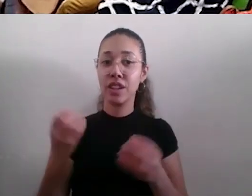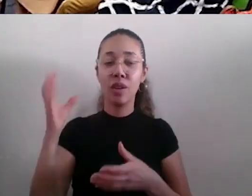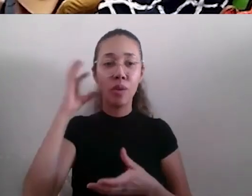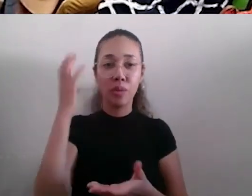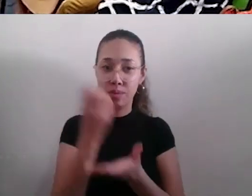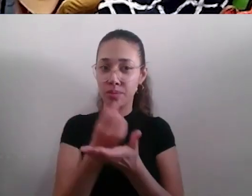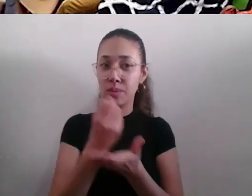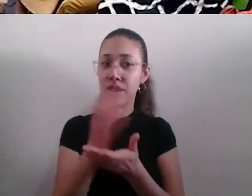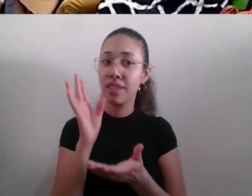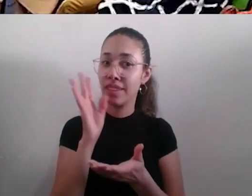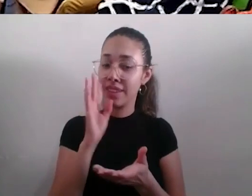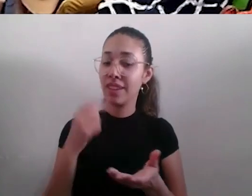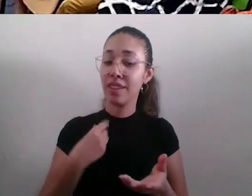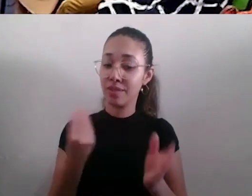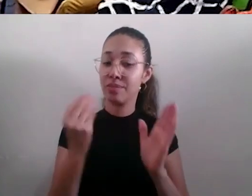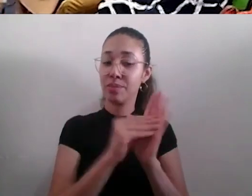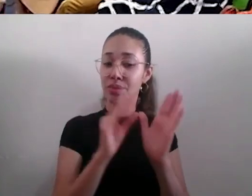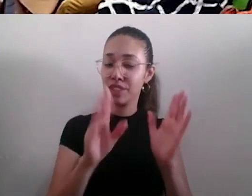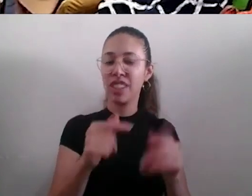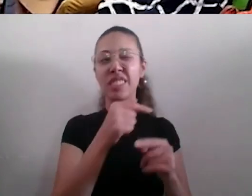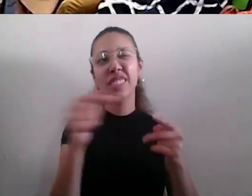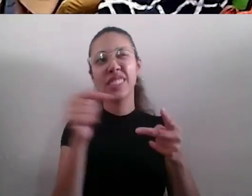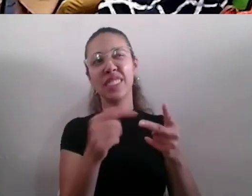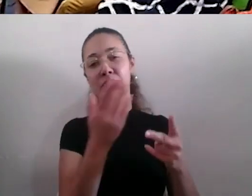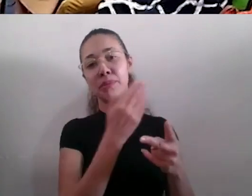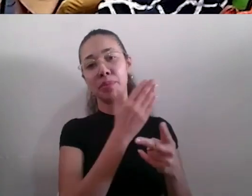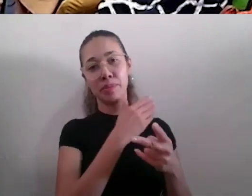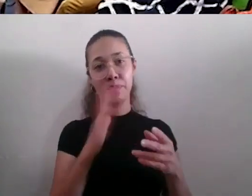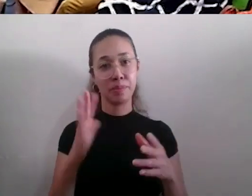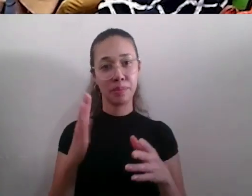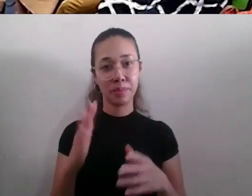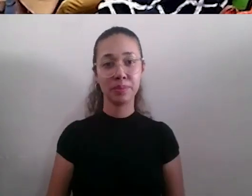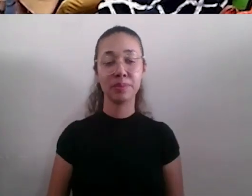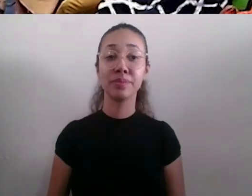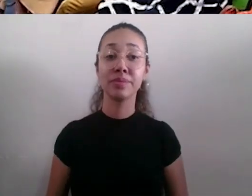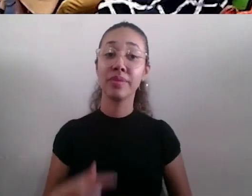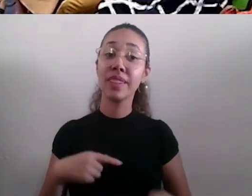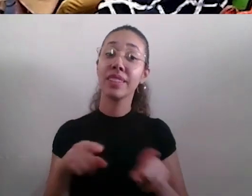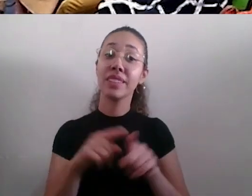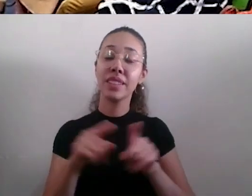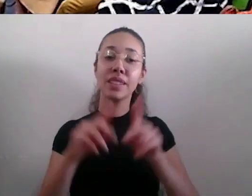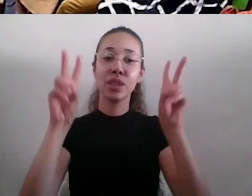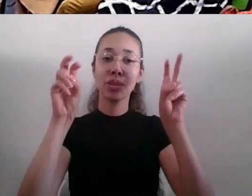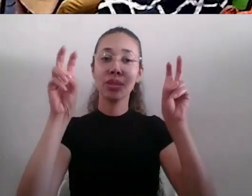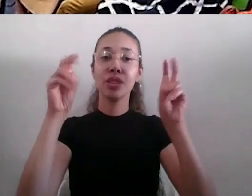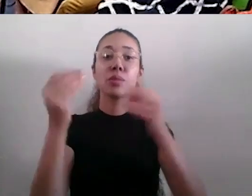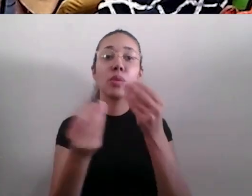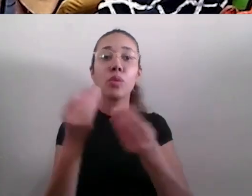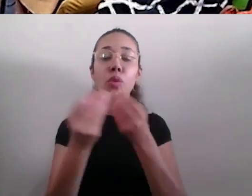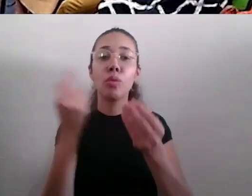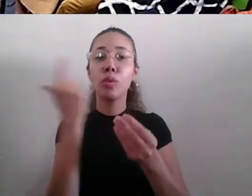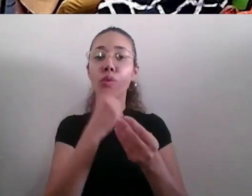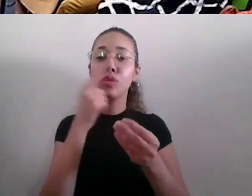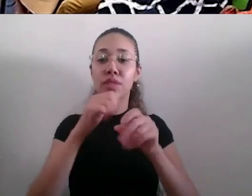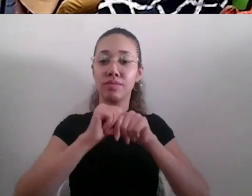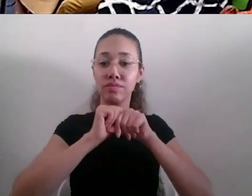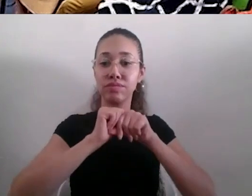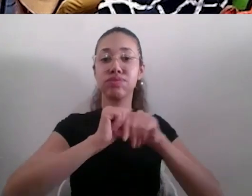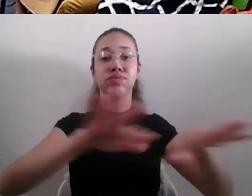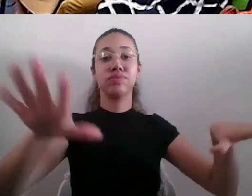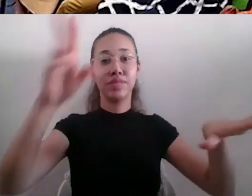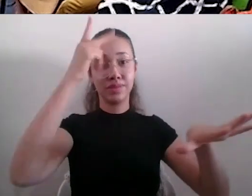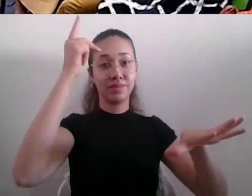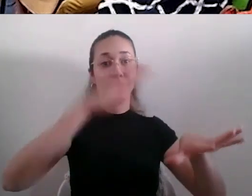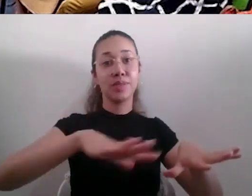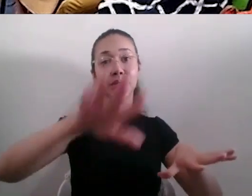Maravilhosa a história. Então, acho que levantar um pouco a discussão de conseguir atingir, já que ganhou